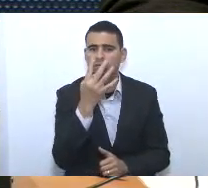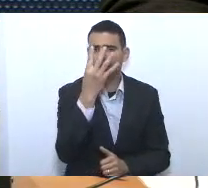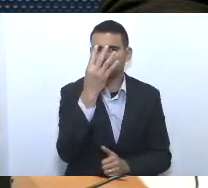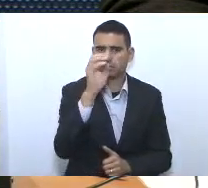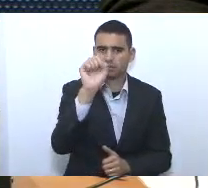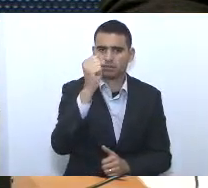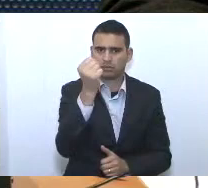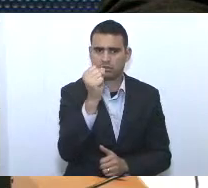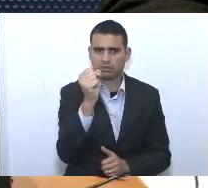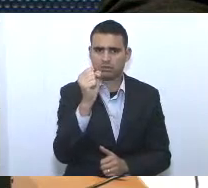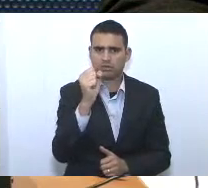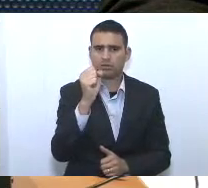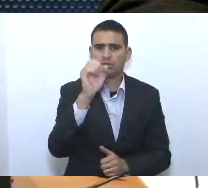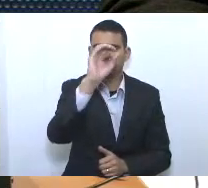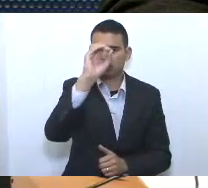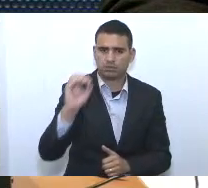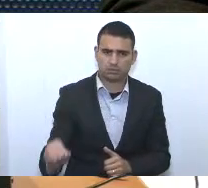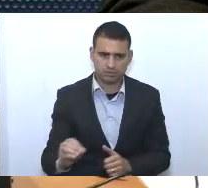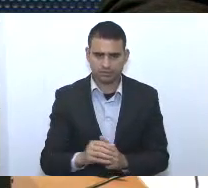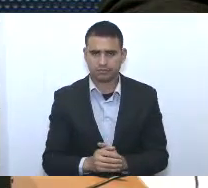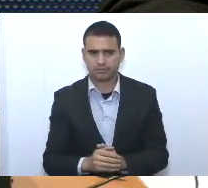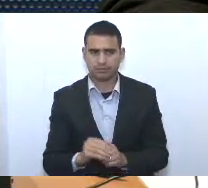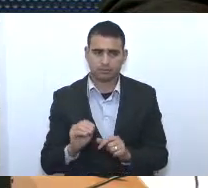48,72% com o pessoal representando o montante,